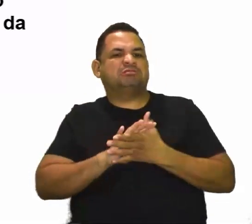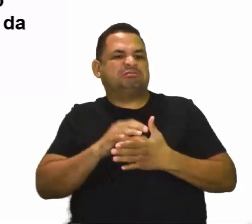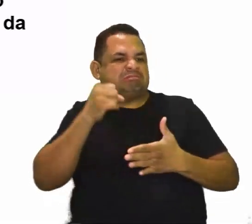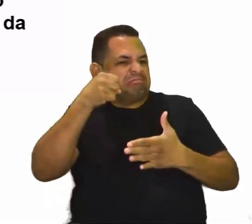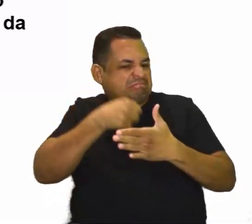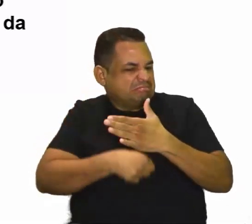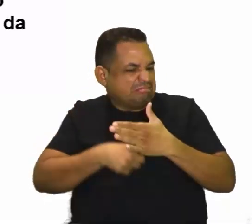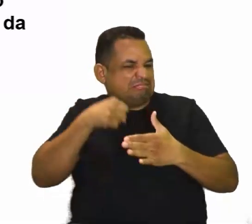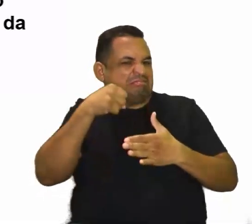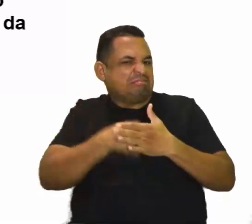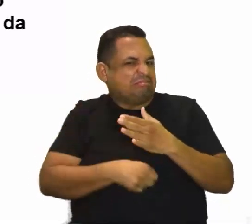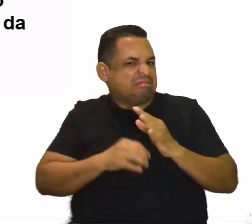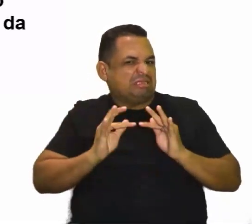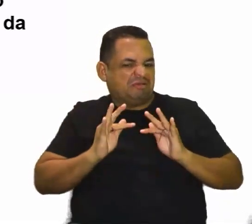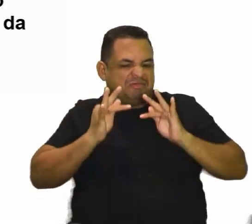Resistiu até o esmagamento completo.